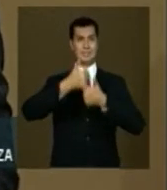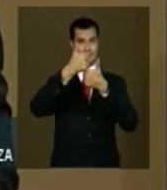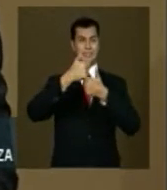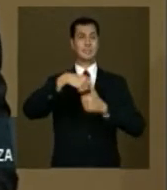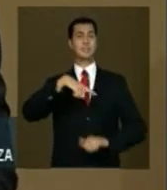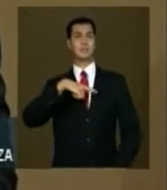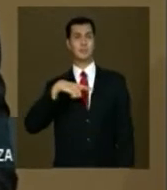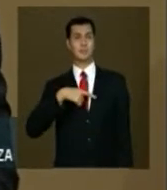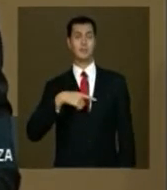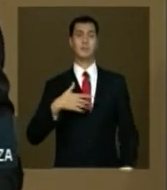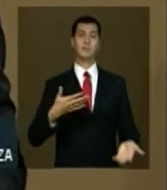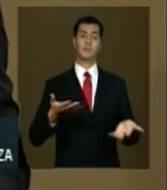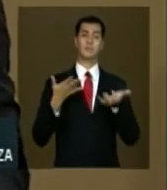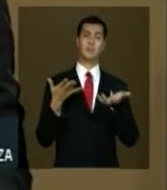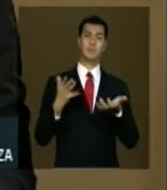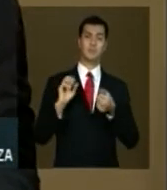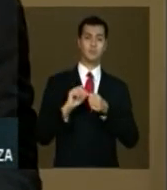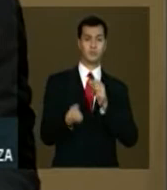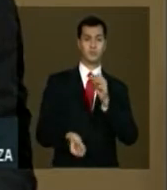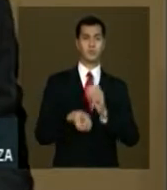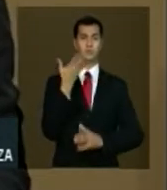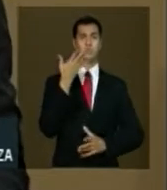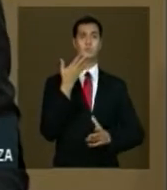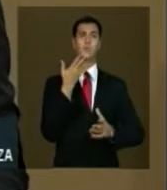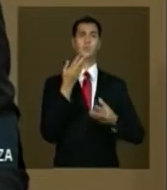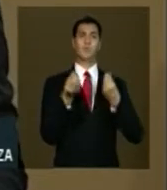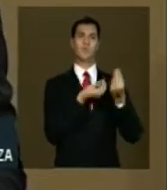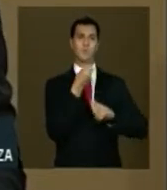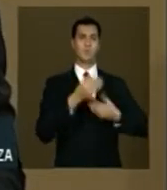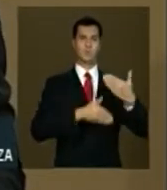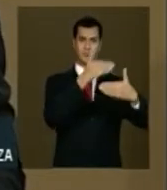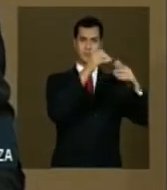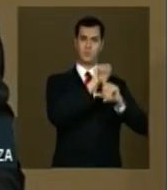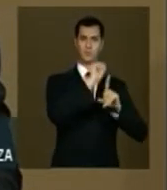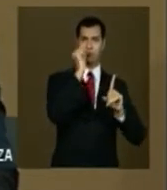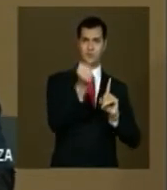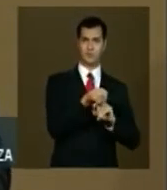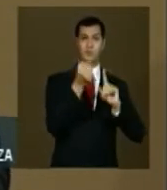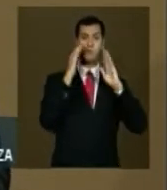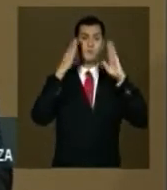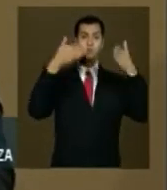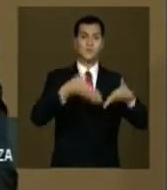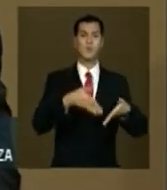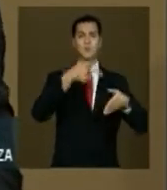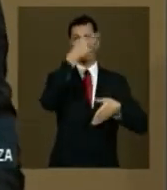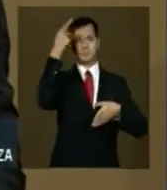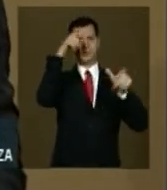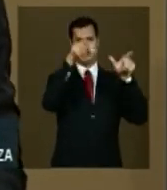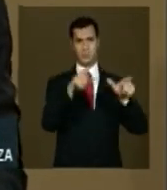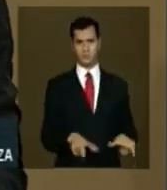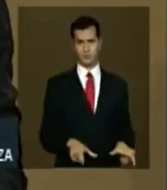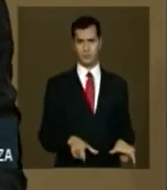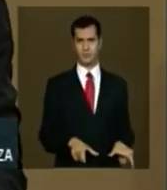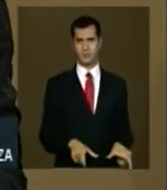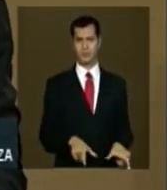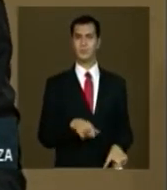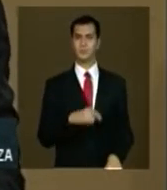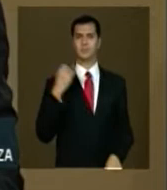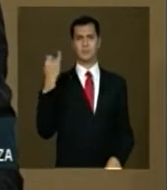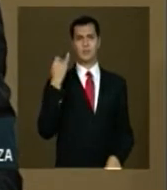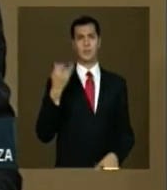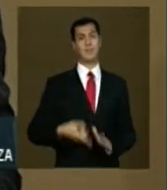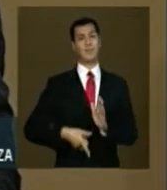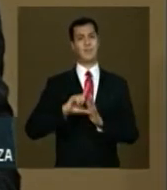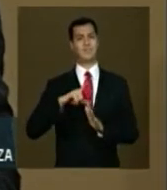desafio seria o de estabelecer um modelo de Desenvolvimento Social centrado nas pessoas como nos lema nos lembrava aqui Helen